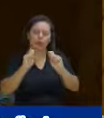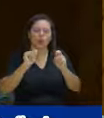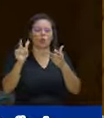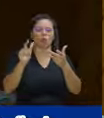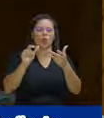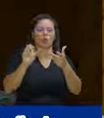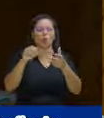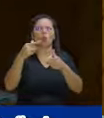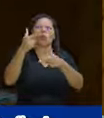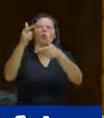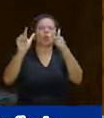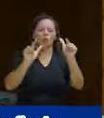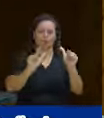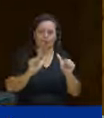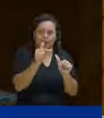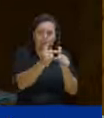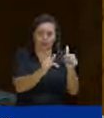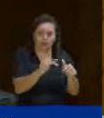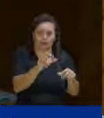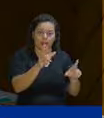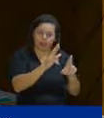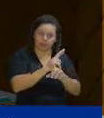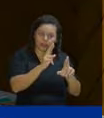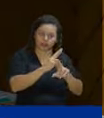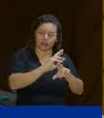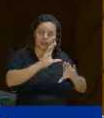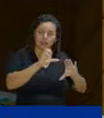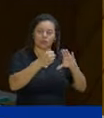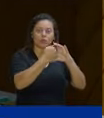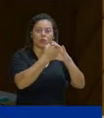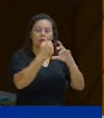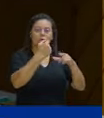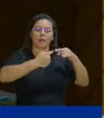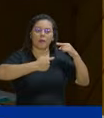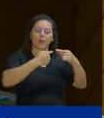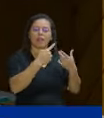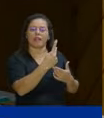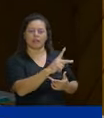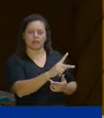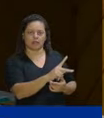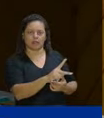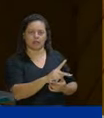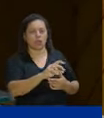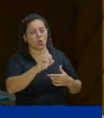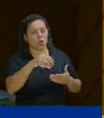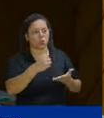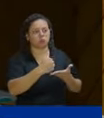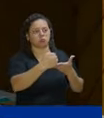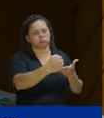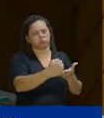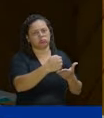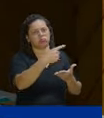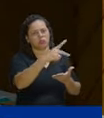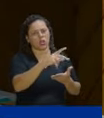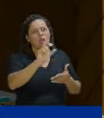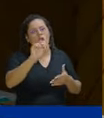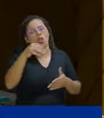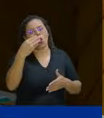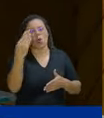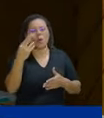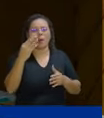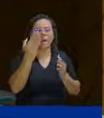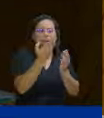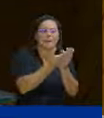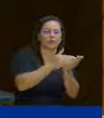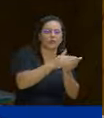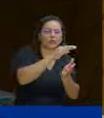honorários relacionados à prestação de serviços em campanhas eleitorais e em favor destas, bem como em processo judicial decorrente